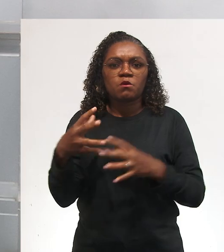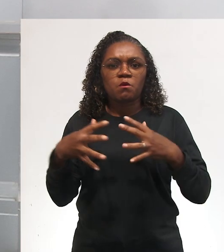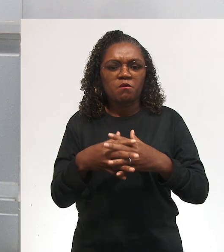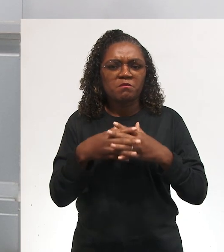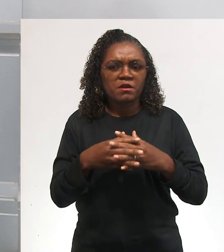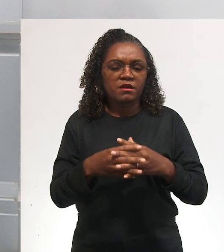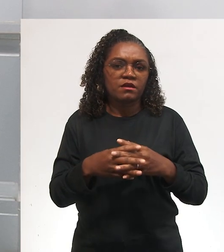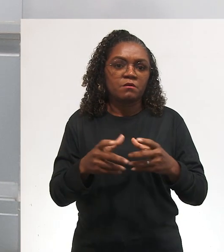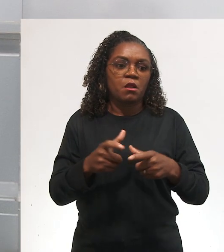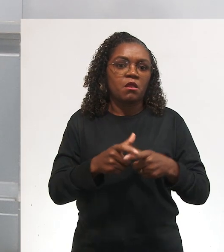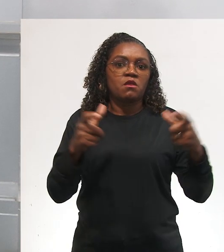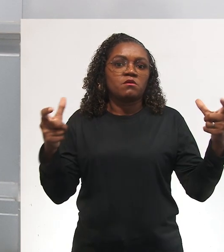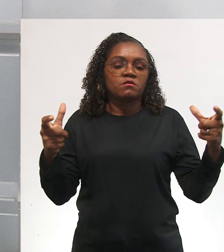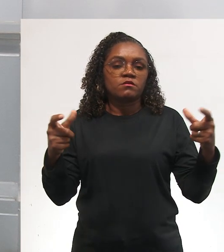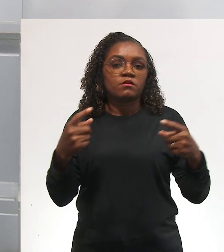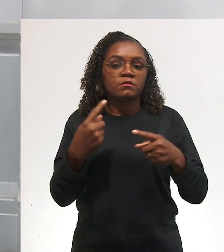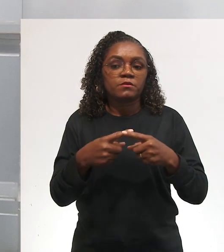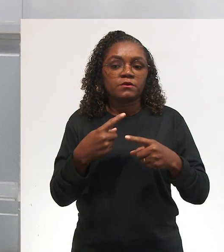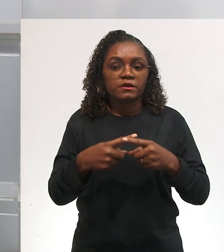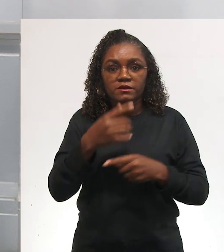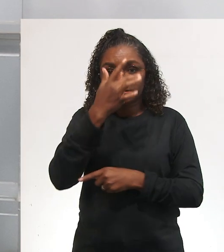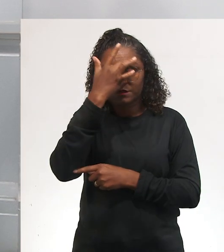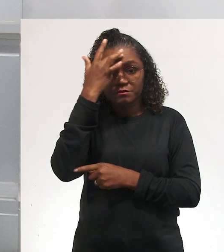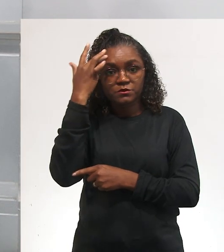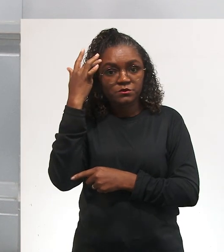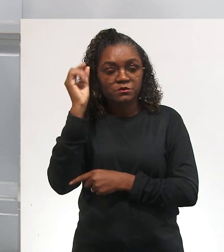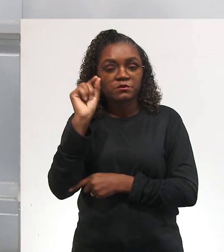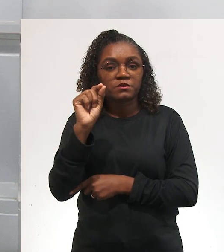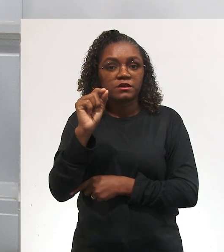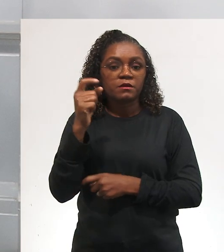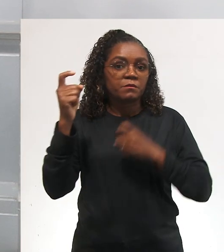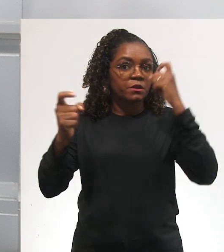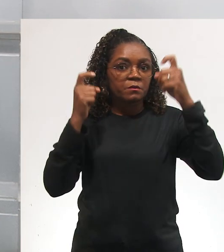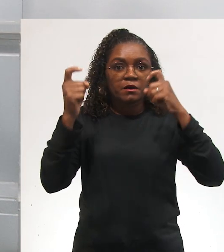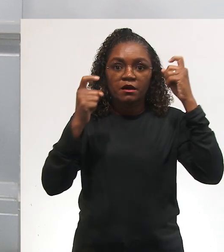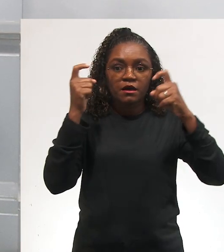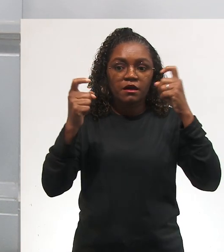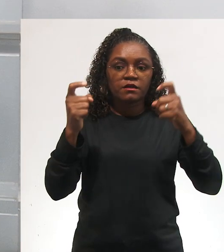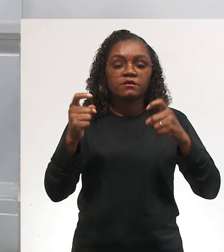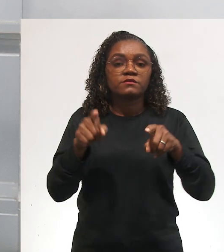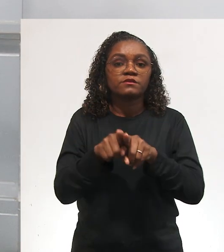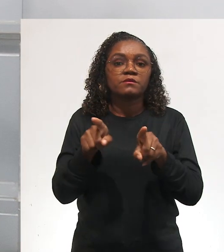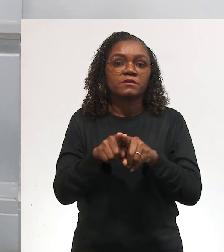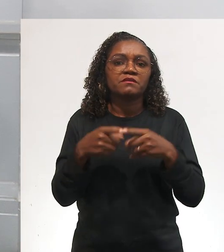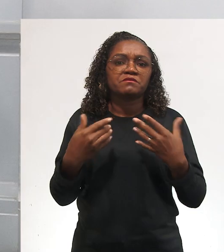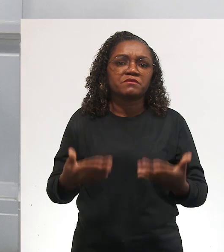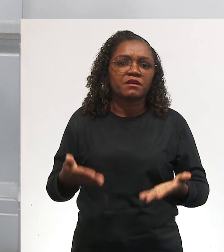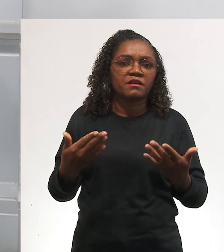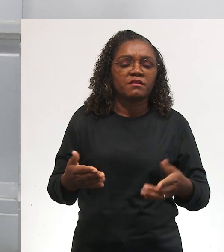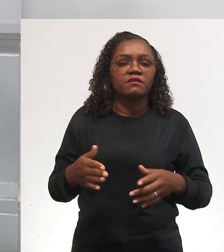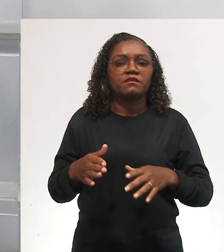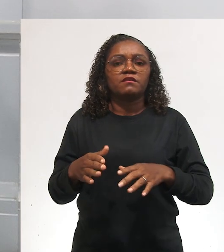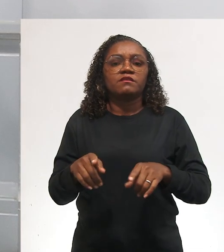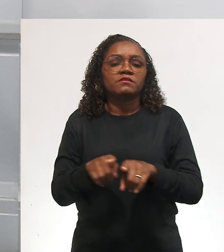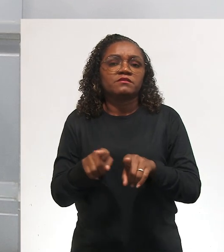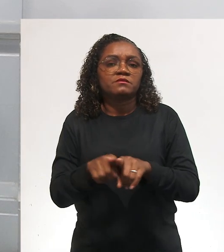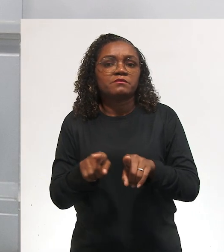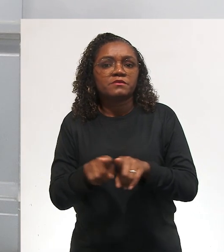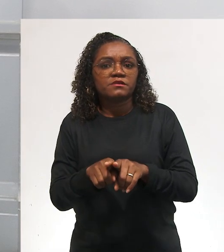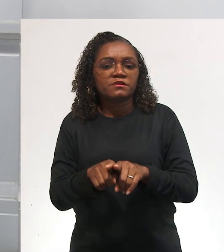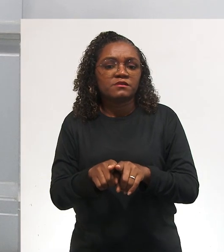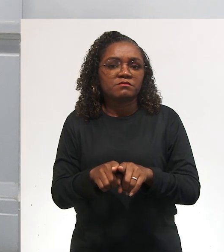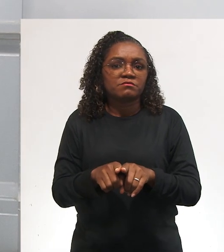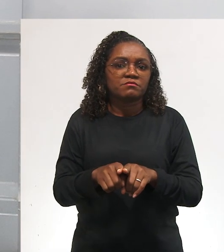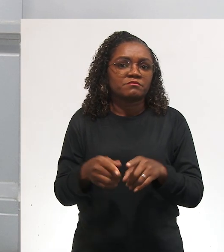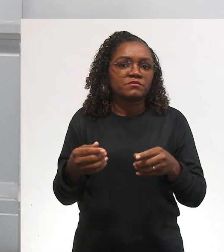muito complexa, senão não vai sair nada, as pessoas vão ficar só preocupadas e devagar e pensar em mil coisas, mas